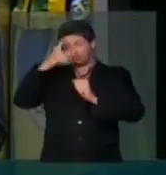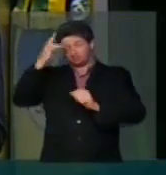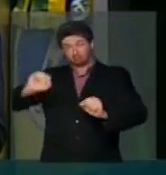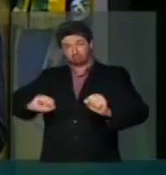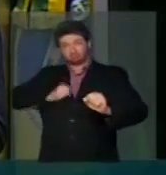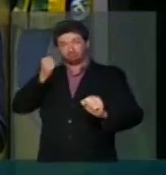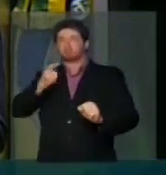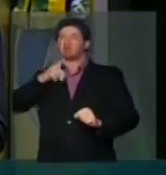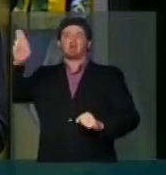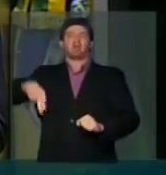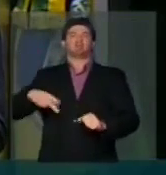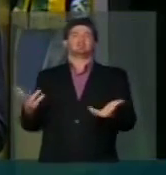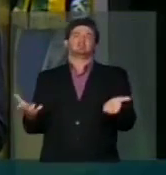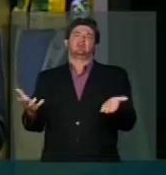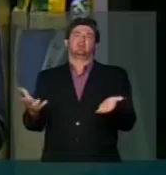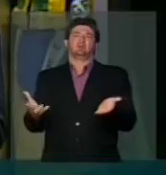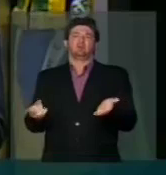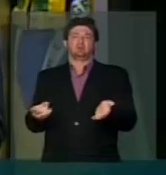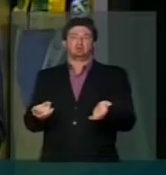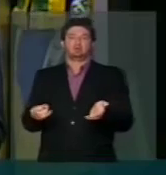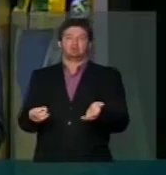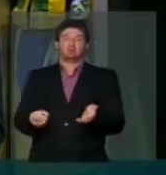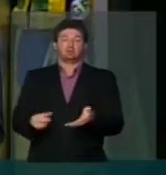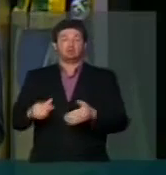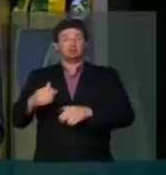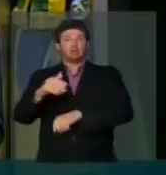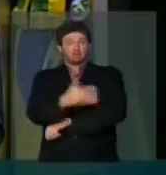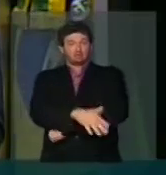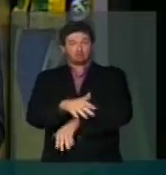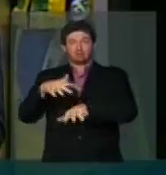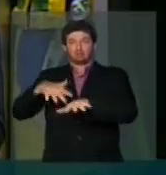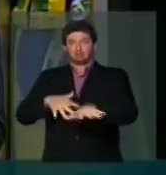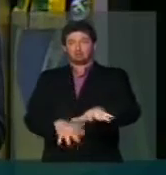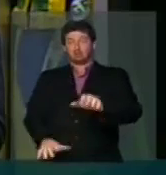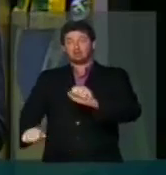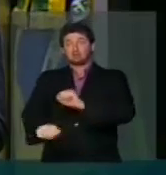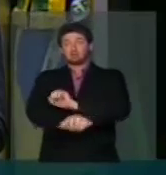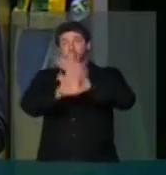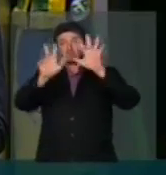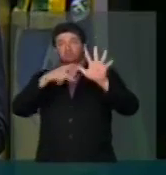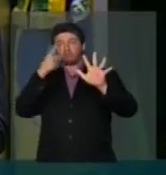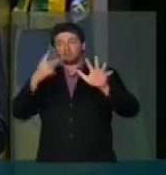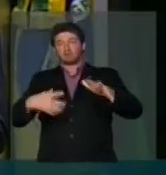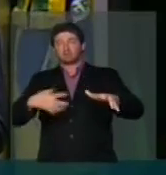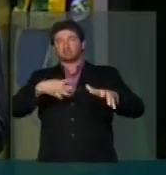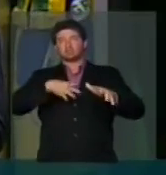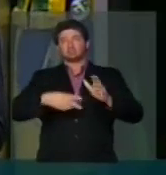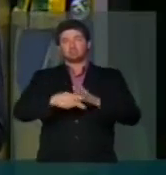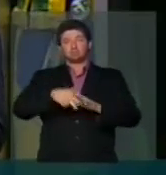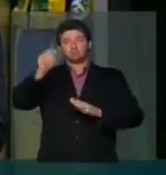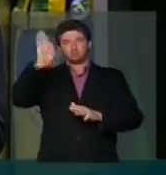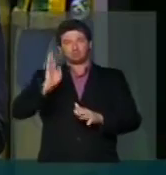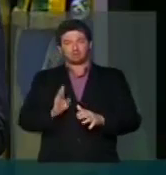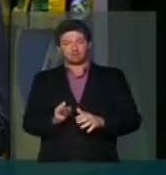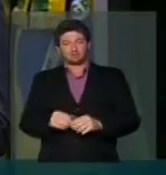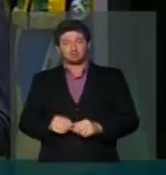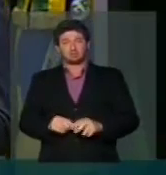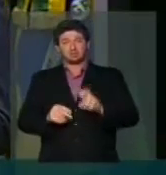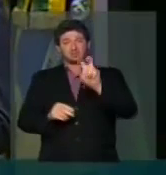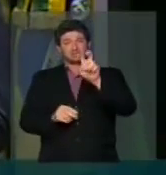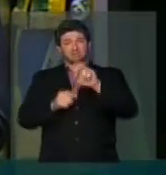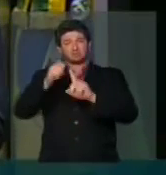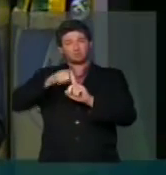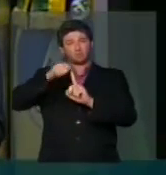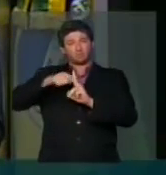estava com toda a razão. As ruas também mostram com clareza qual é o sentimento dos brasileiros. Em apenas 5